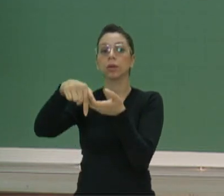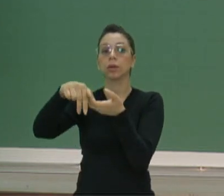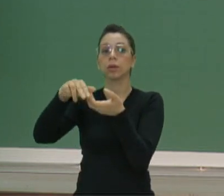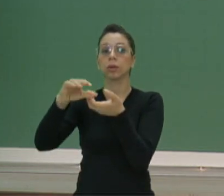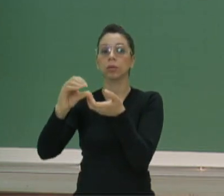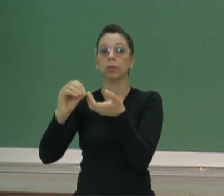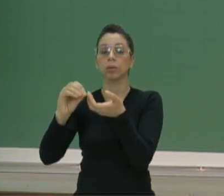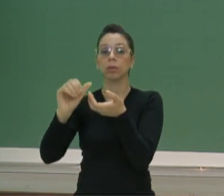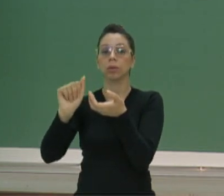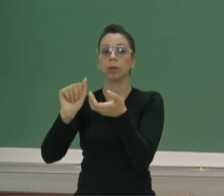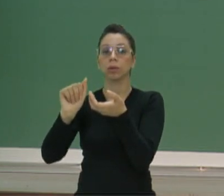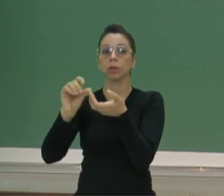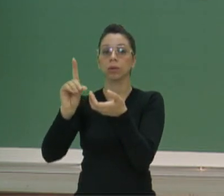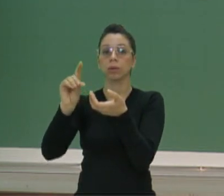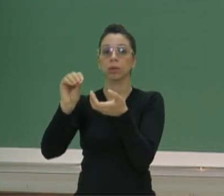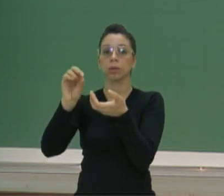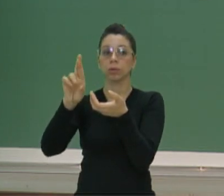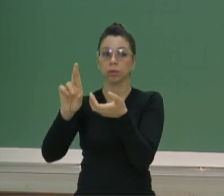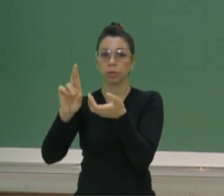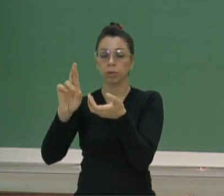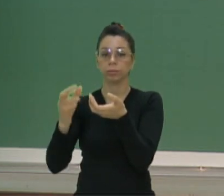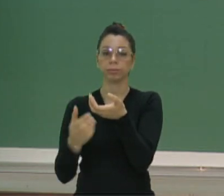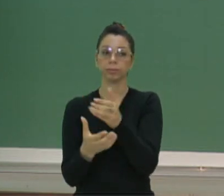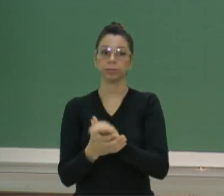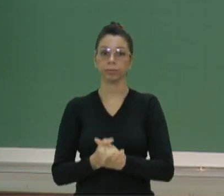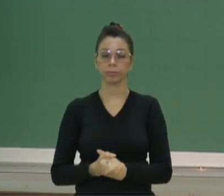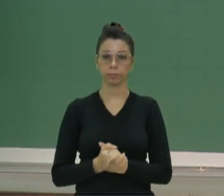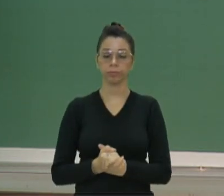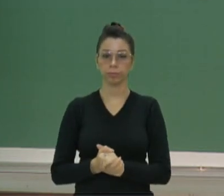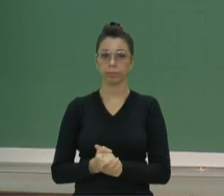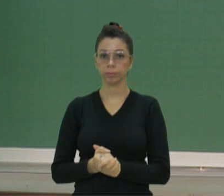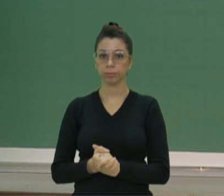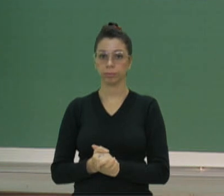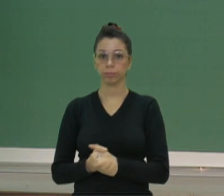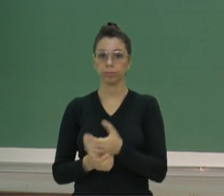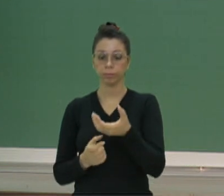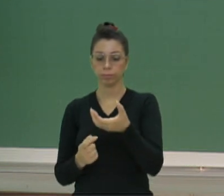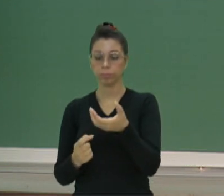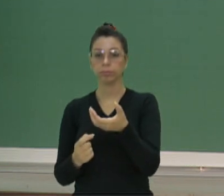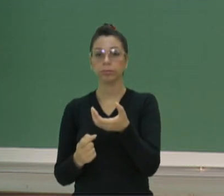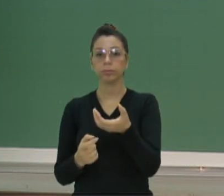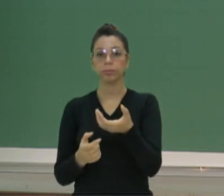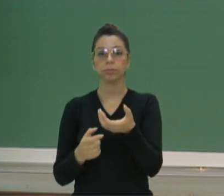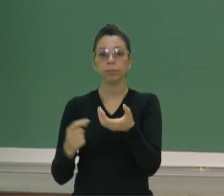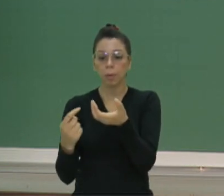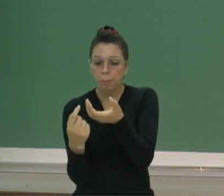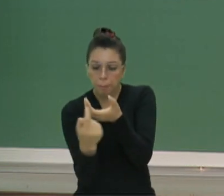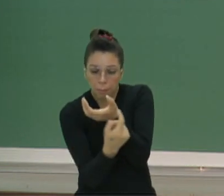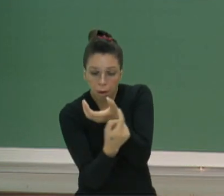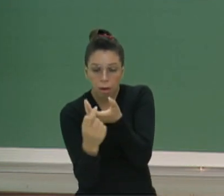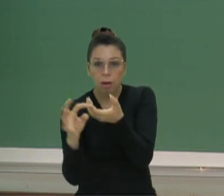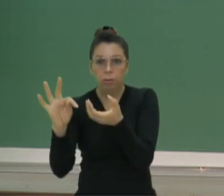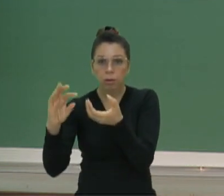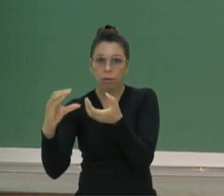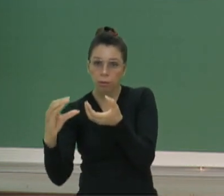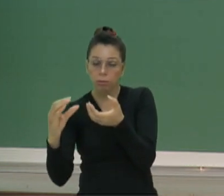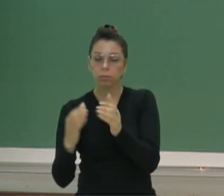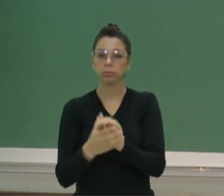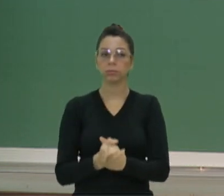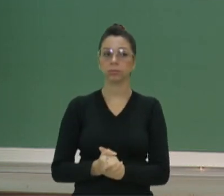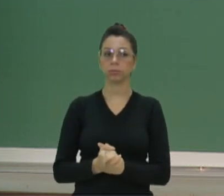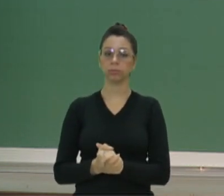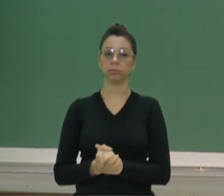Equador. Na parte inferior, pontilhada também, o Trópico de Capricórnio. E